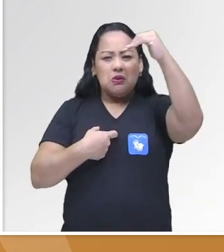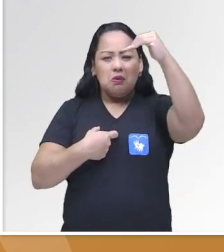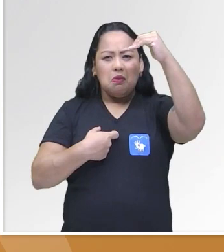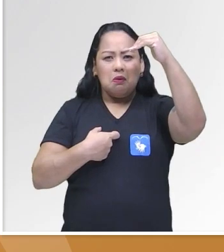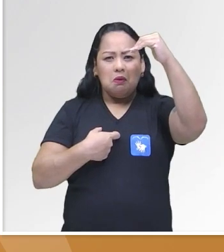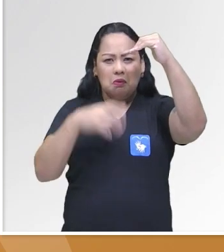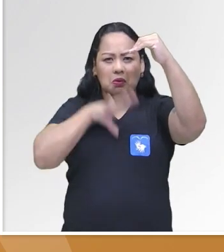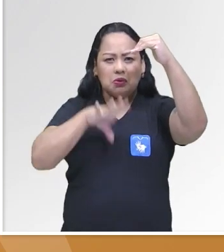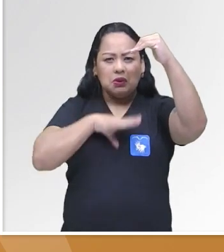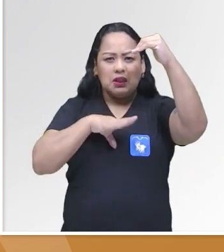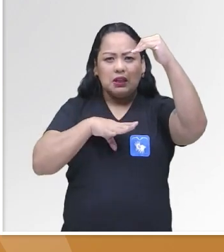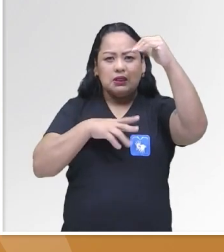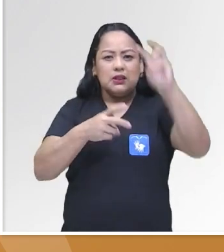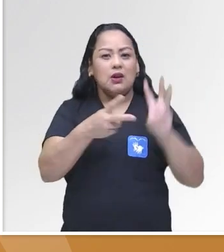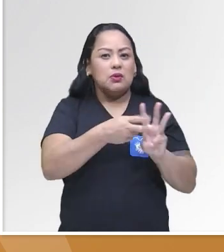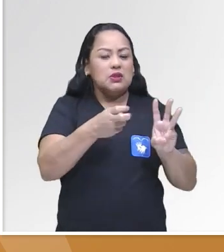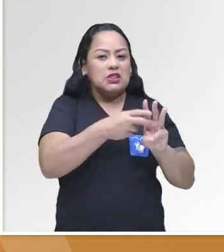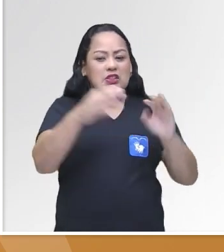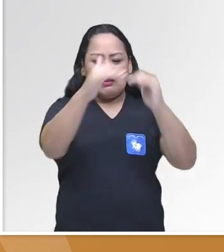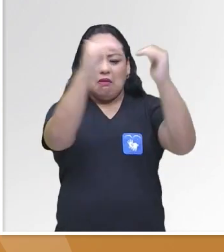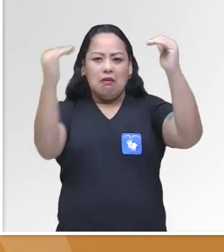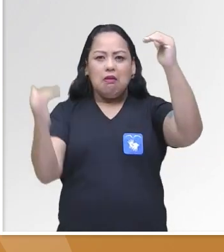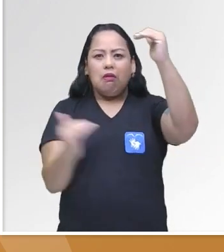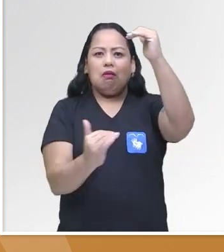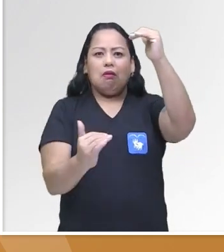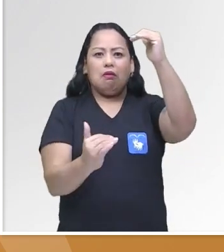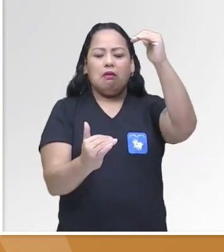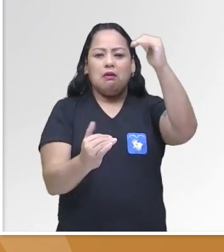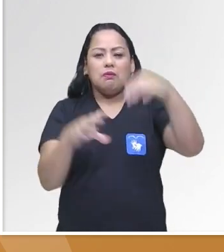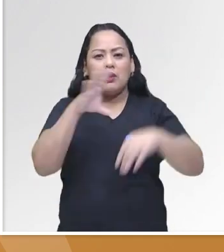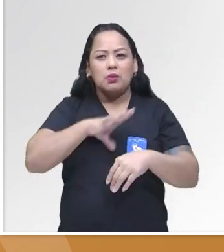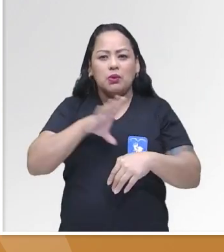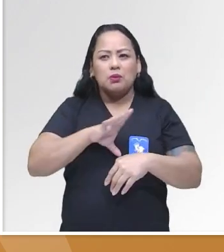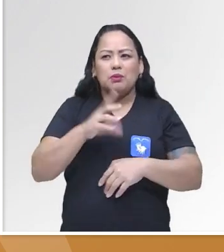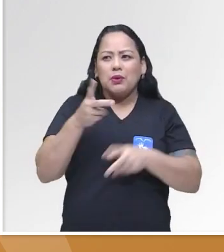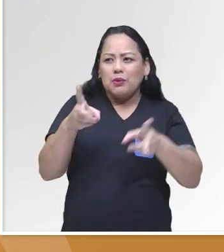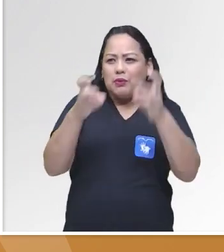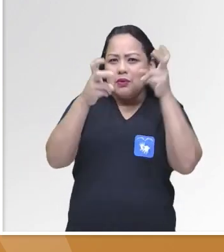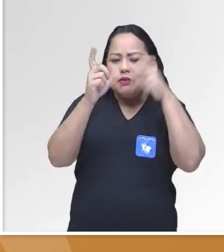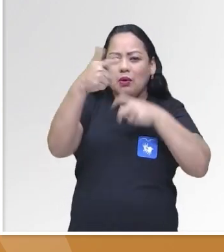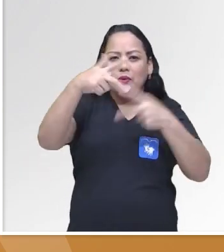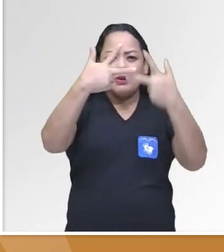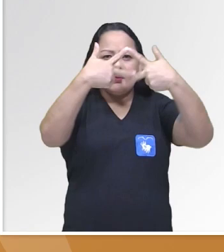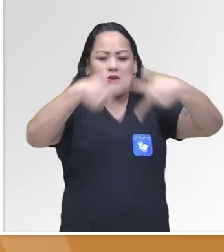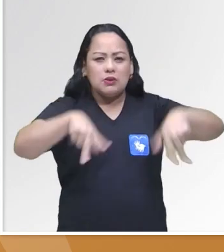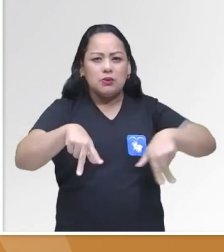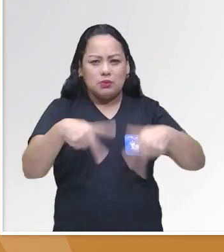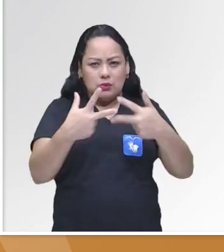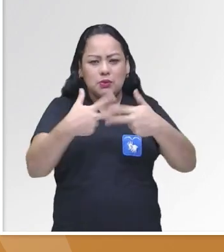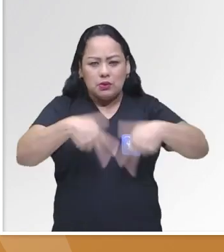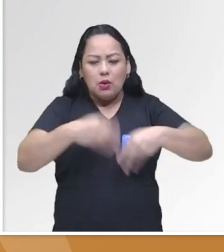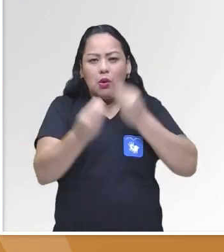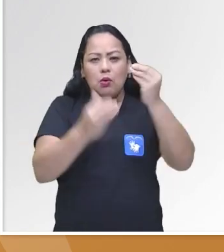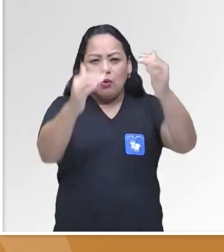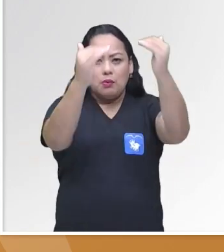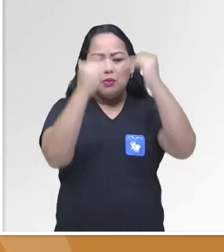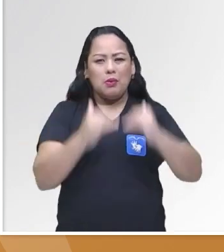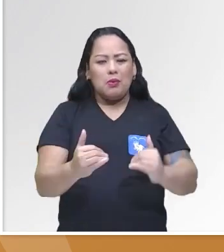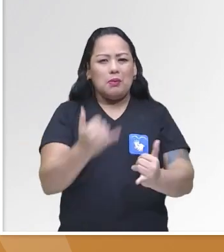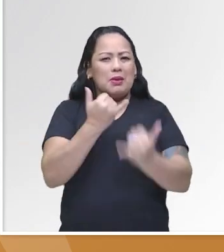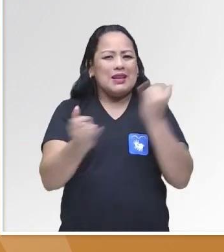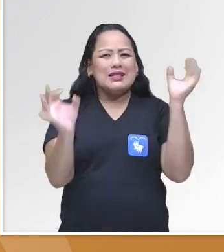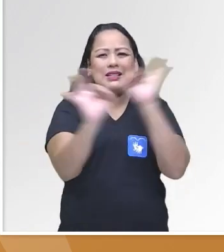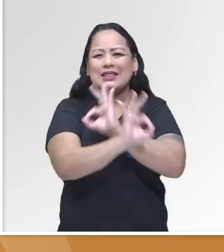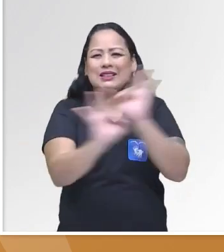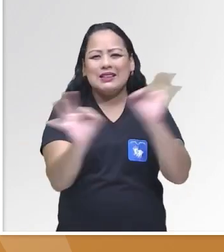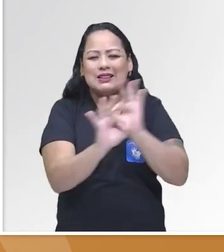né? Então o europeu ele sempre vai ver as outras etnias como sendo inferiores porque não se parecem nada